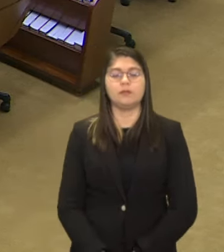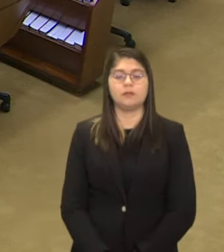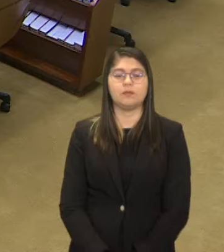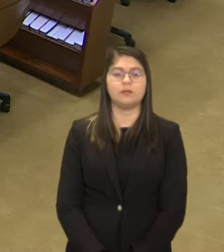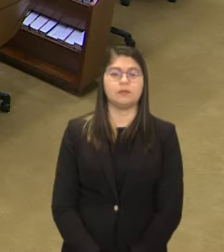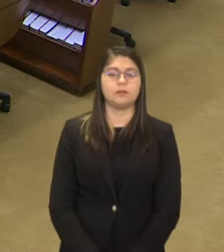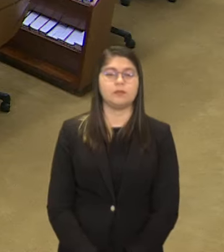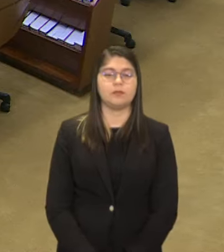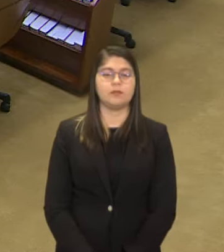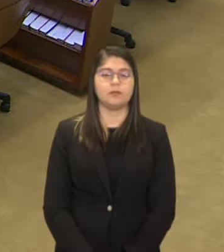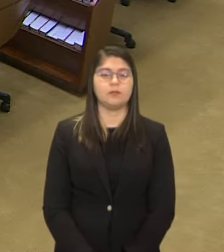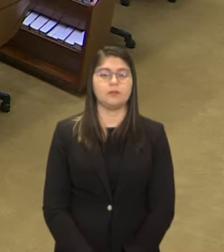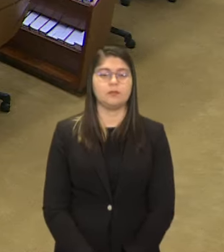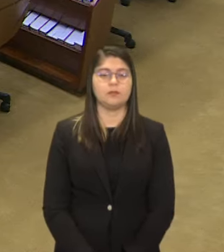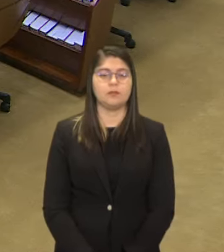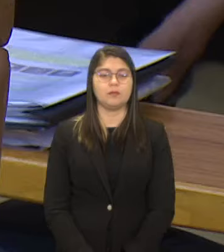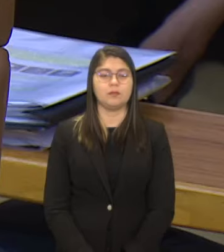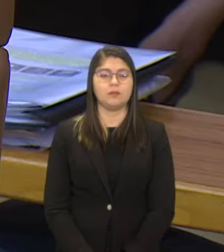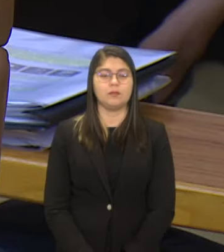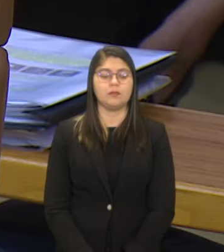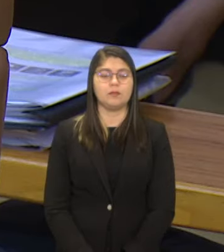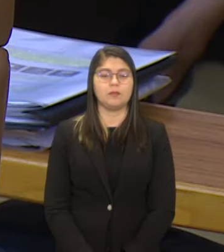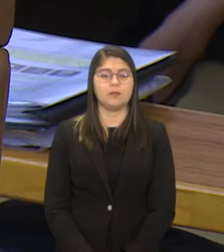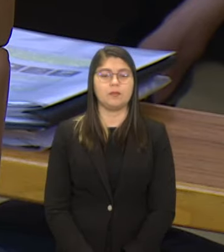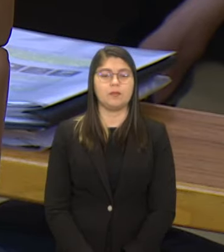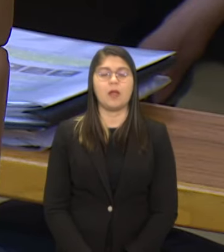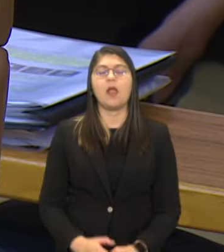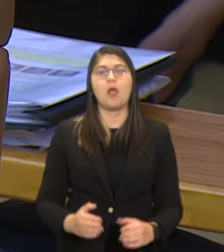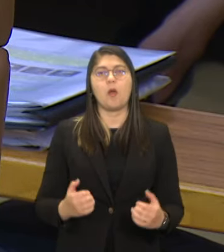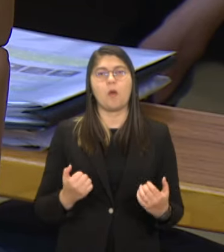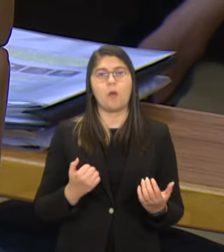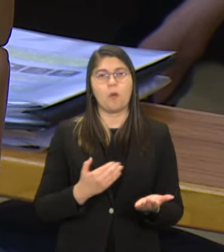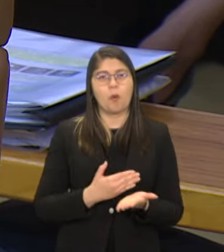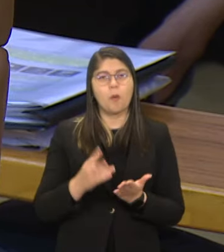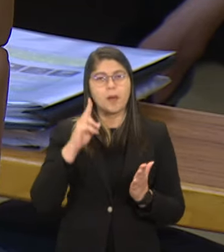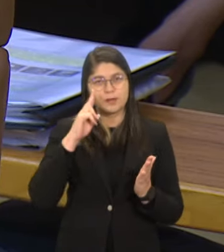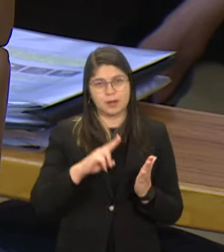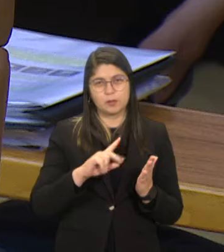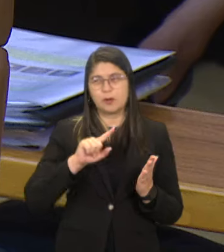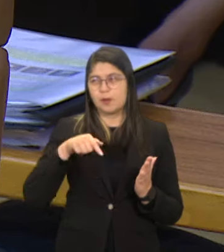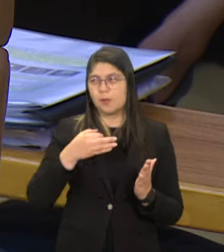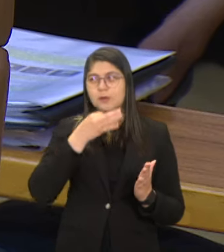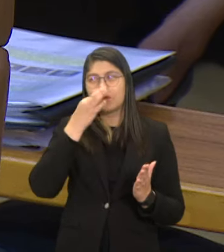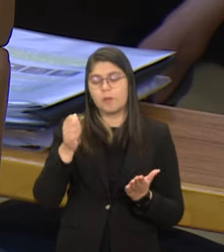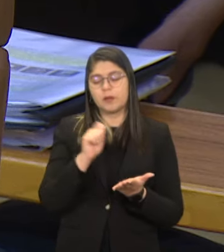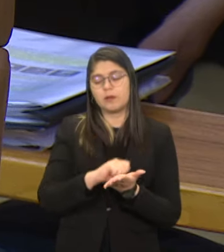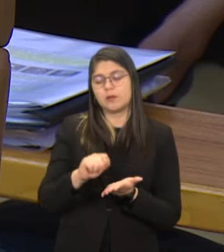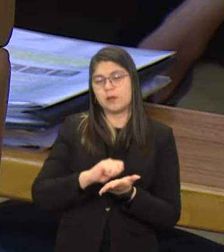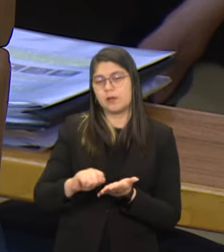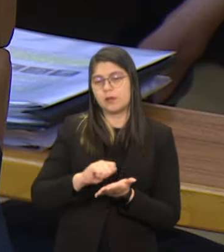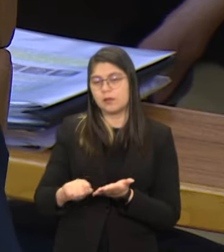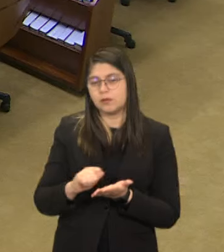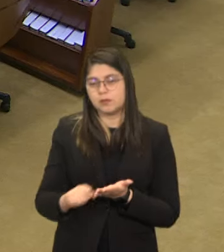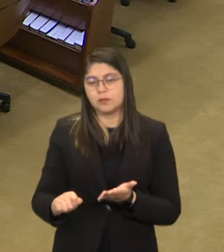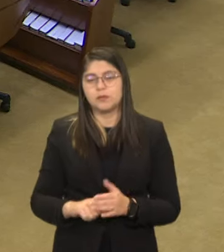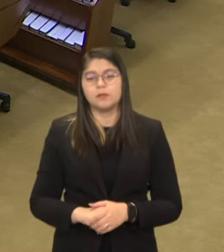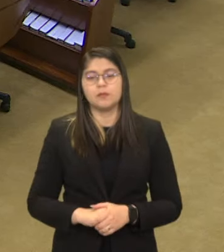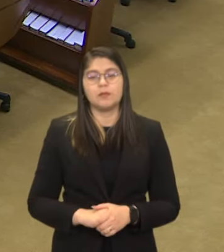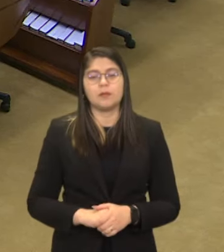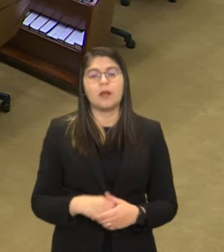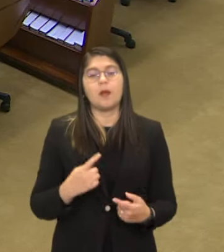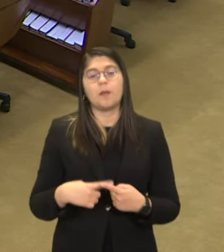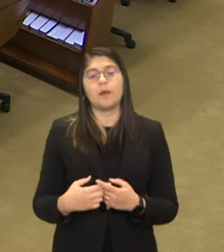Eu inicio, posso iniciar, presidente, a leitura, depois eu comento as anotações que... Porque o outro, a relatora é a ministra Carmen